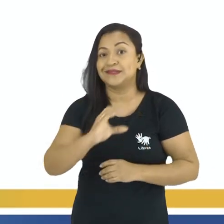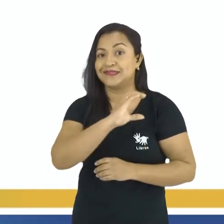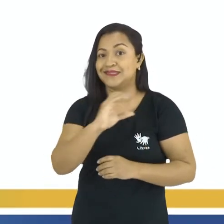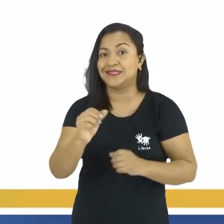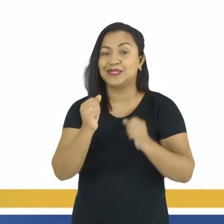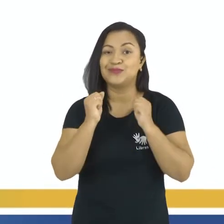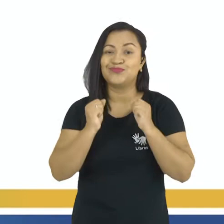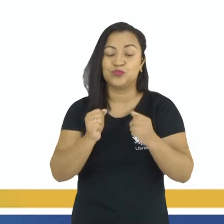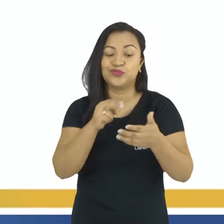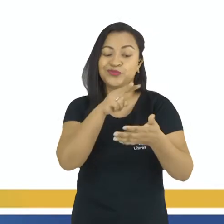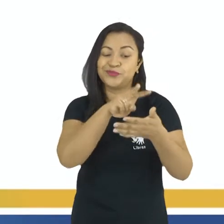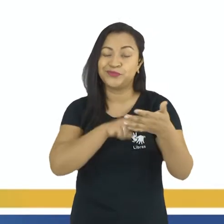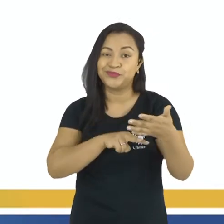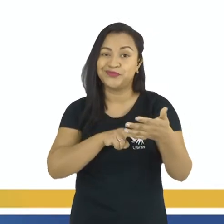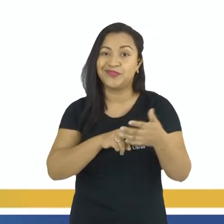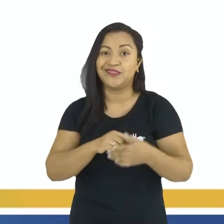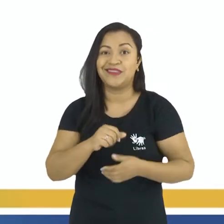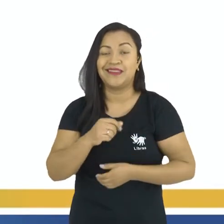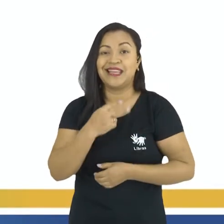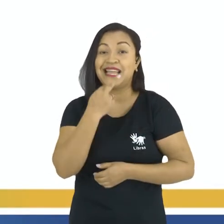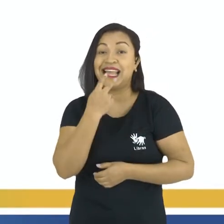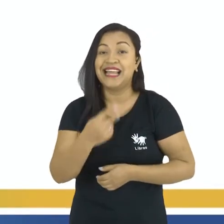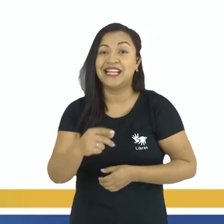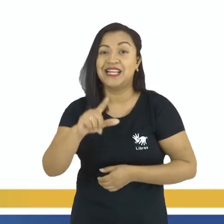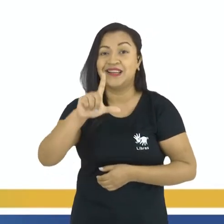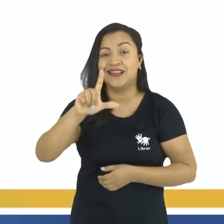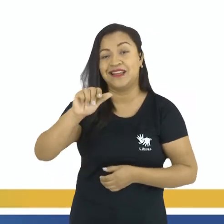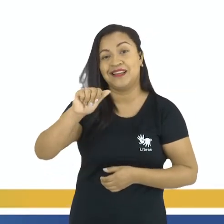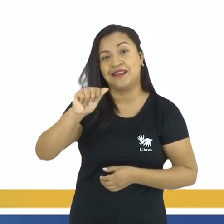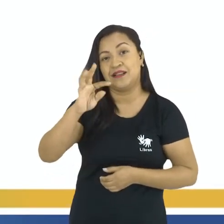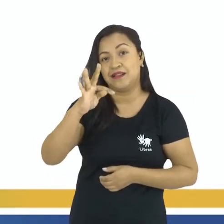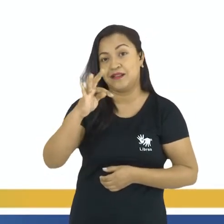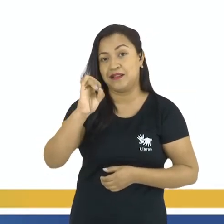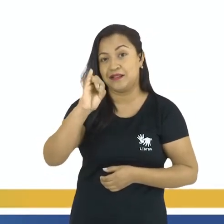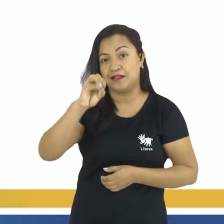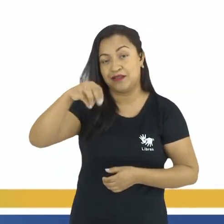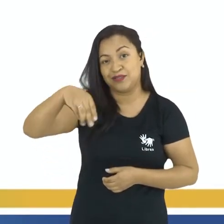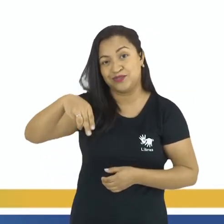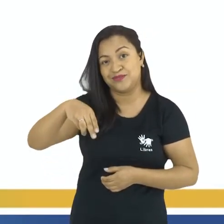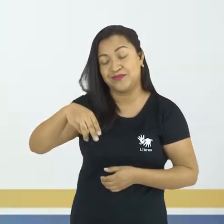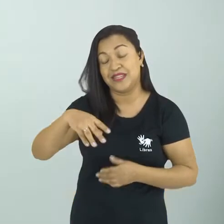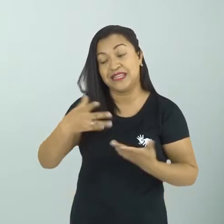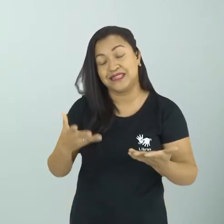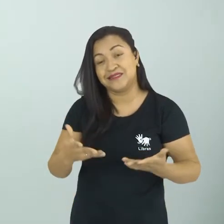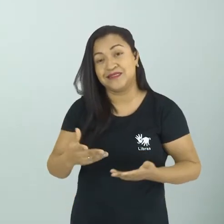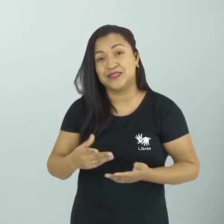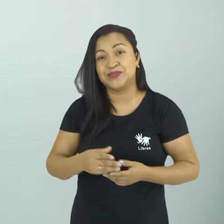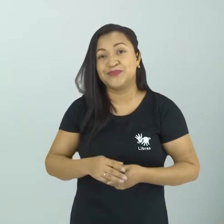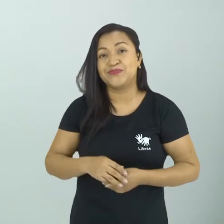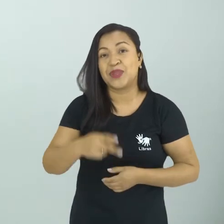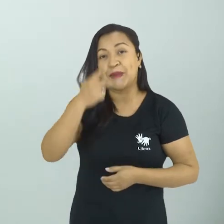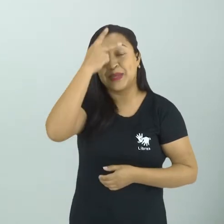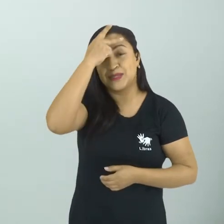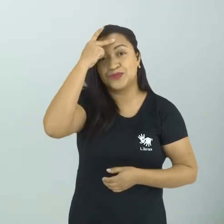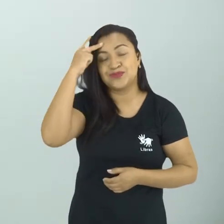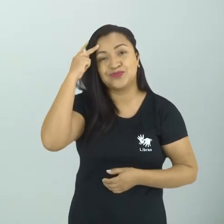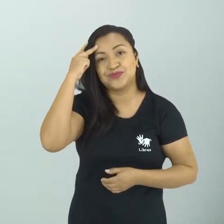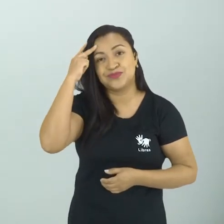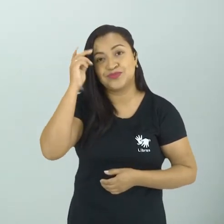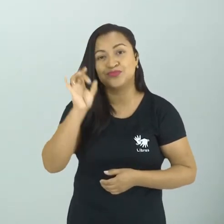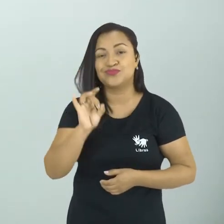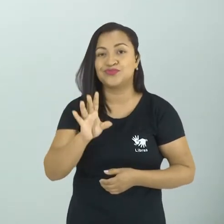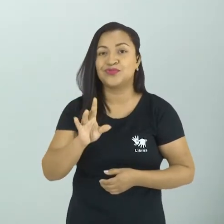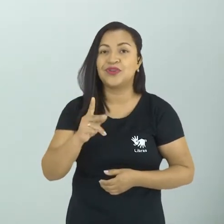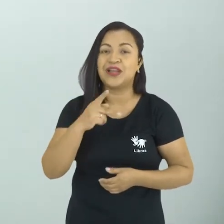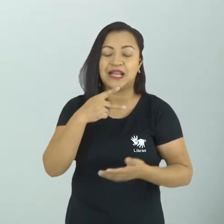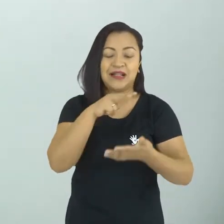Bíblia era em latim. Então as poucas que sabiam ler naquele momento, não sabiam latim.